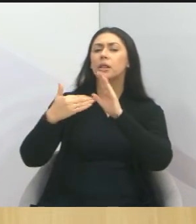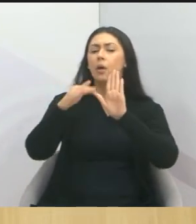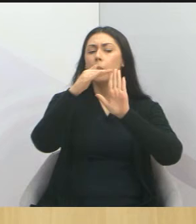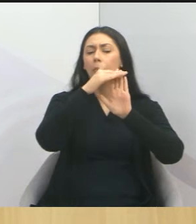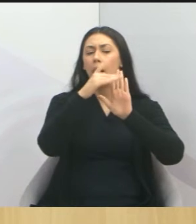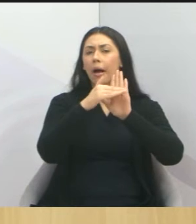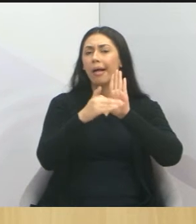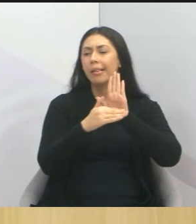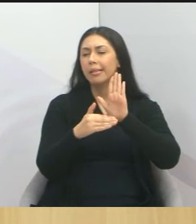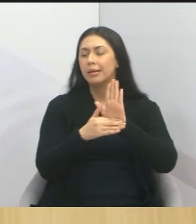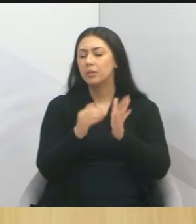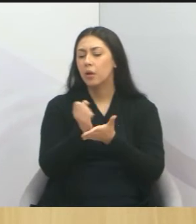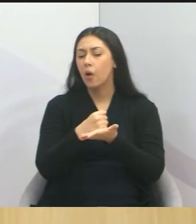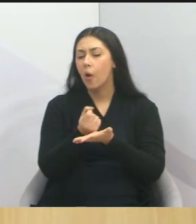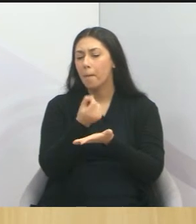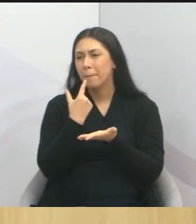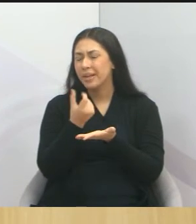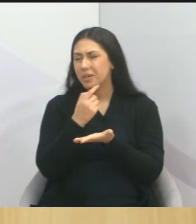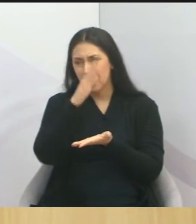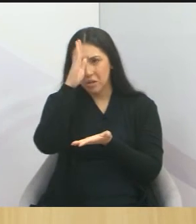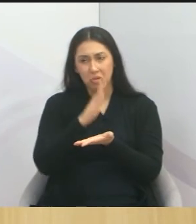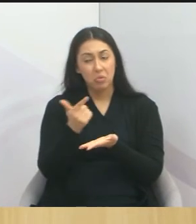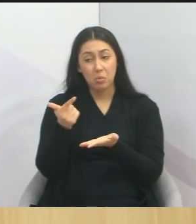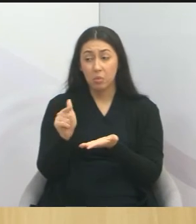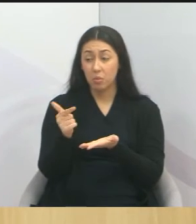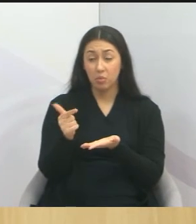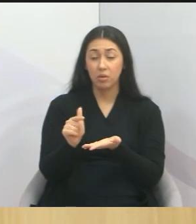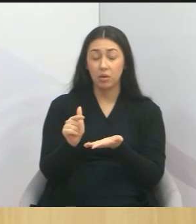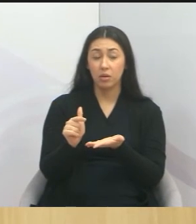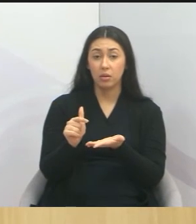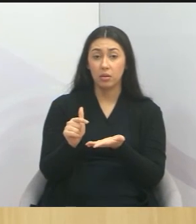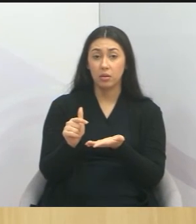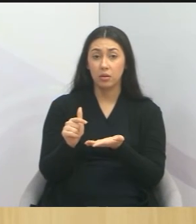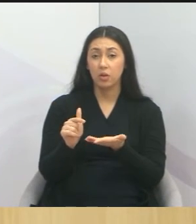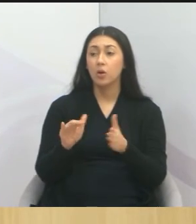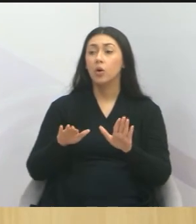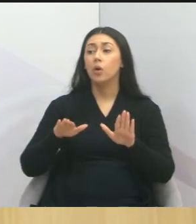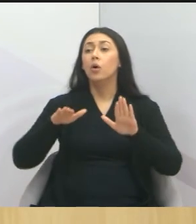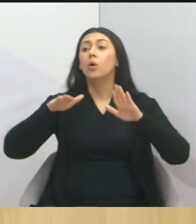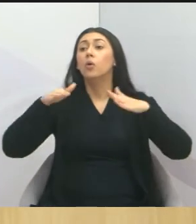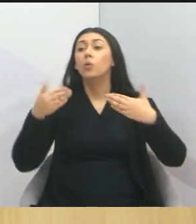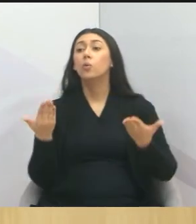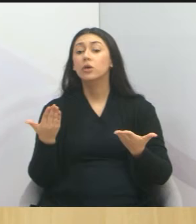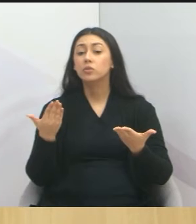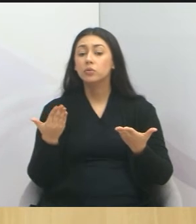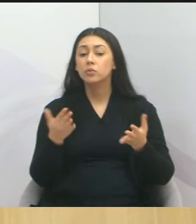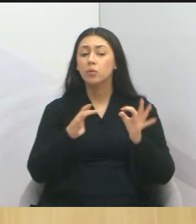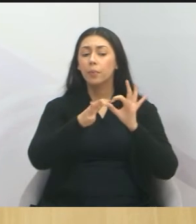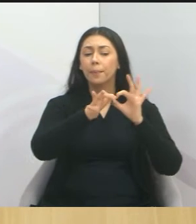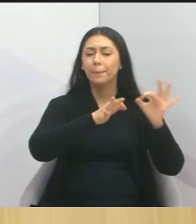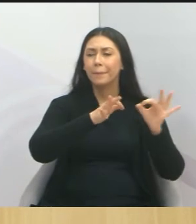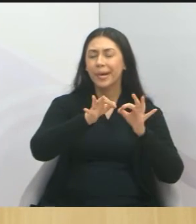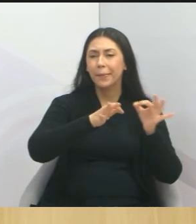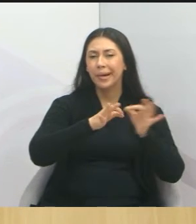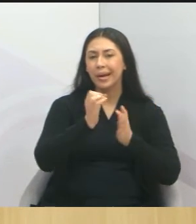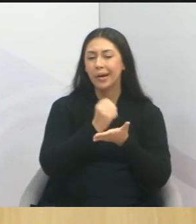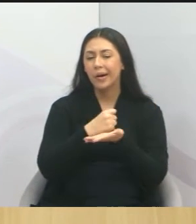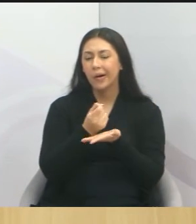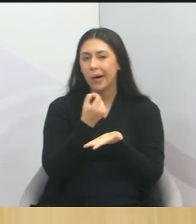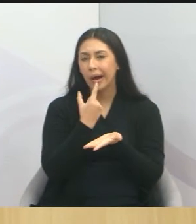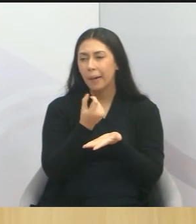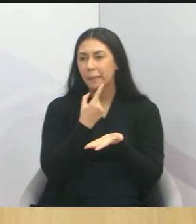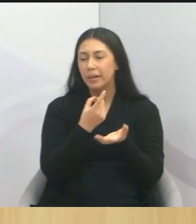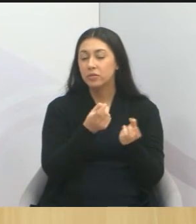medicamentos que não estão disponíveis para distribuição a previsão para regularizar a distribuição esse